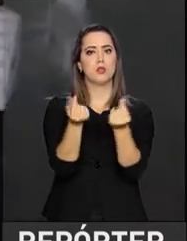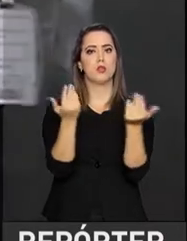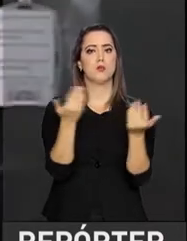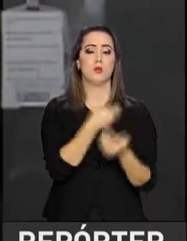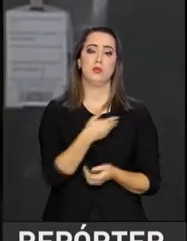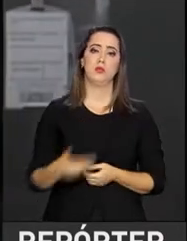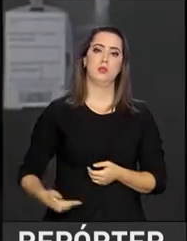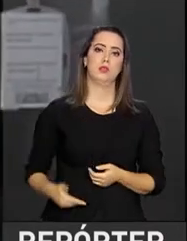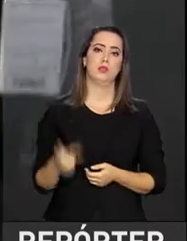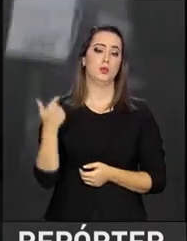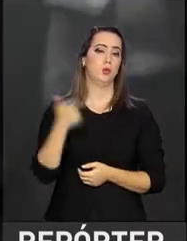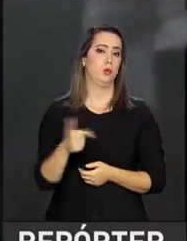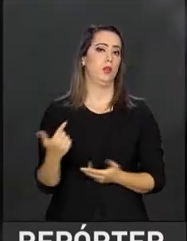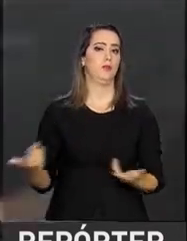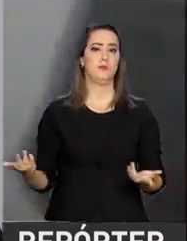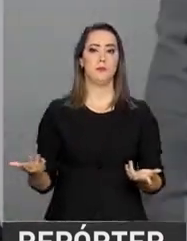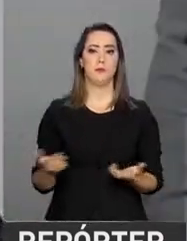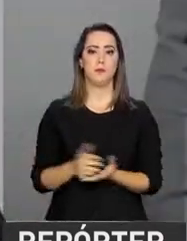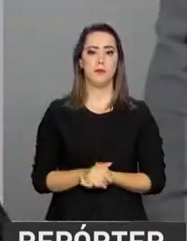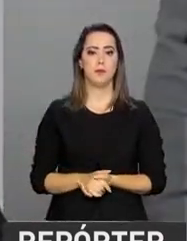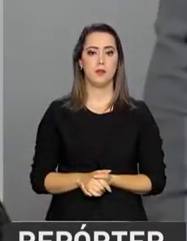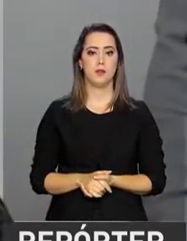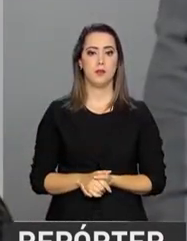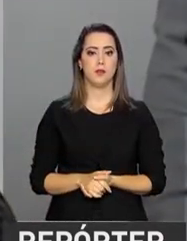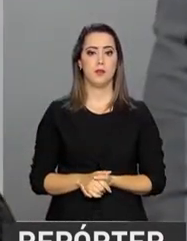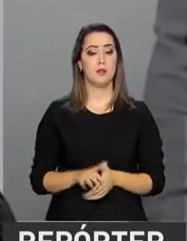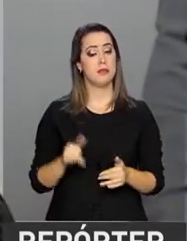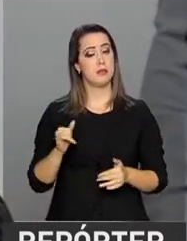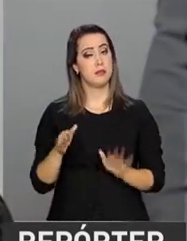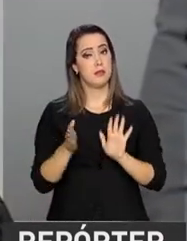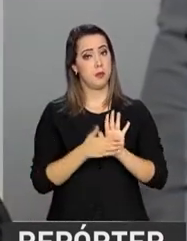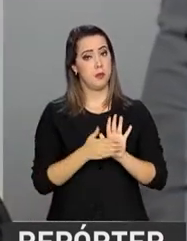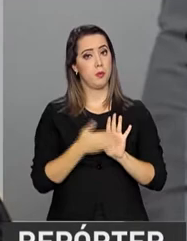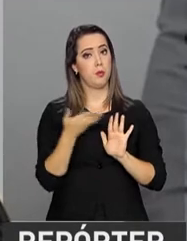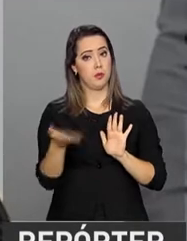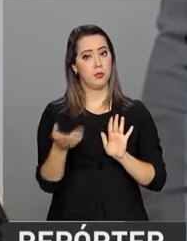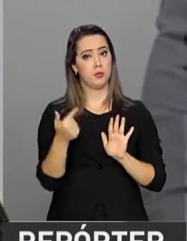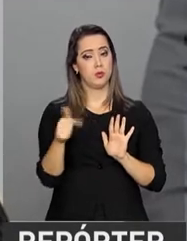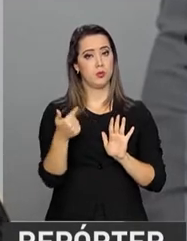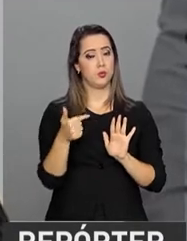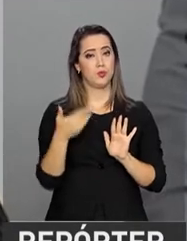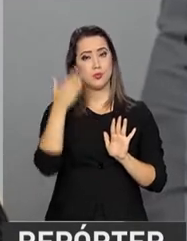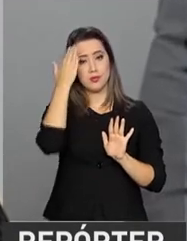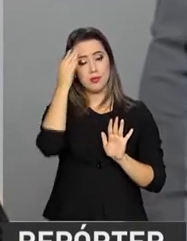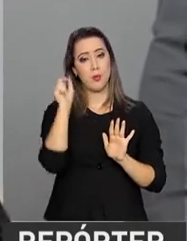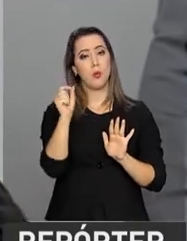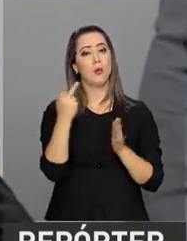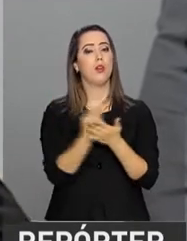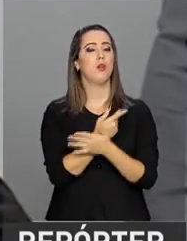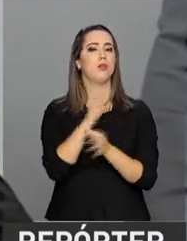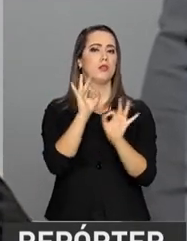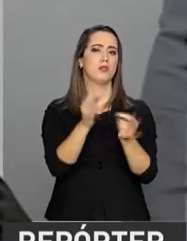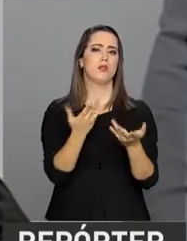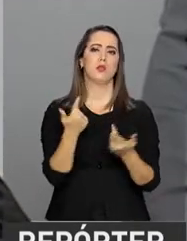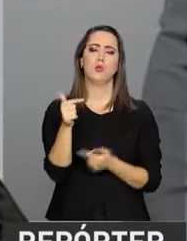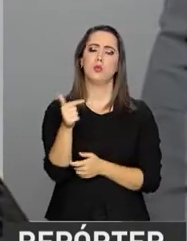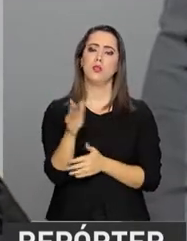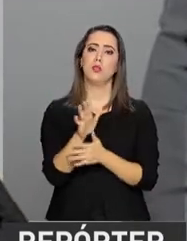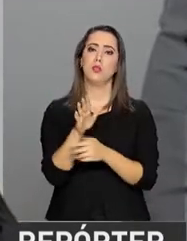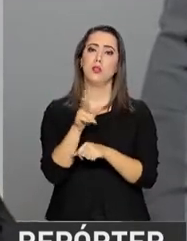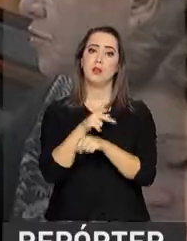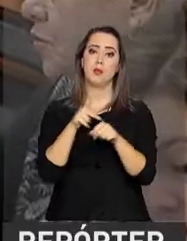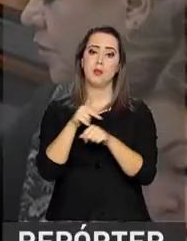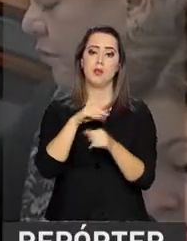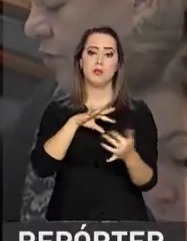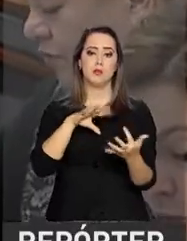não existe quem propõe isso não tem base na realidade nenhum país deste